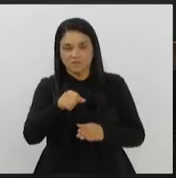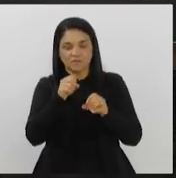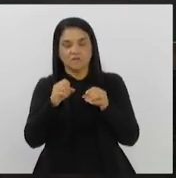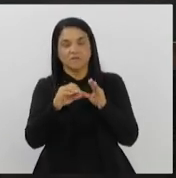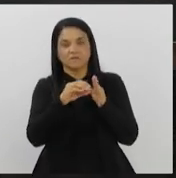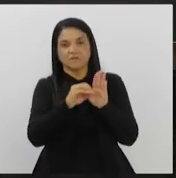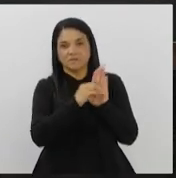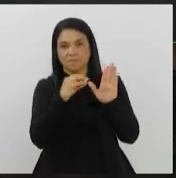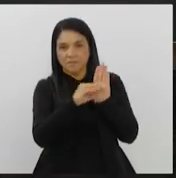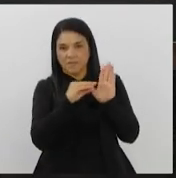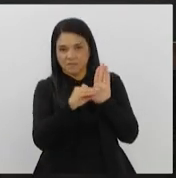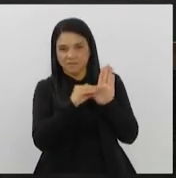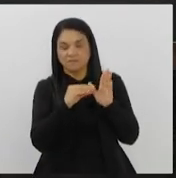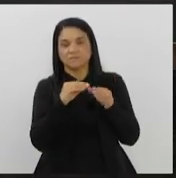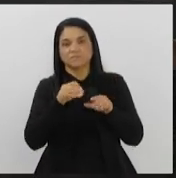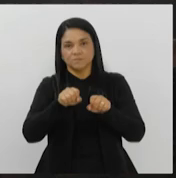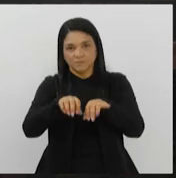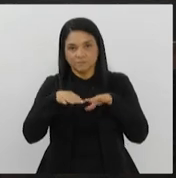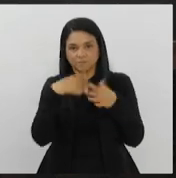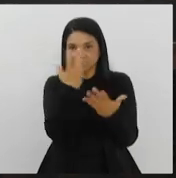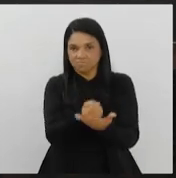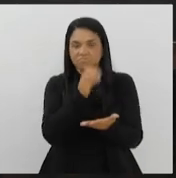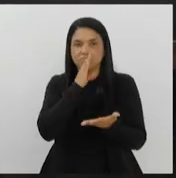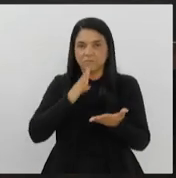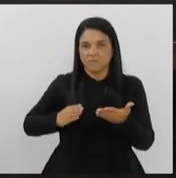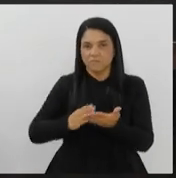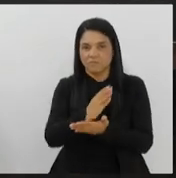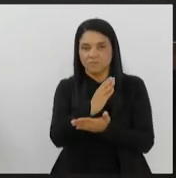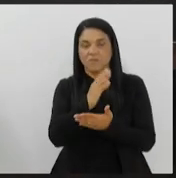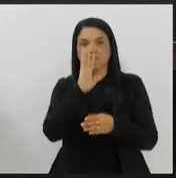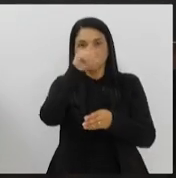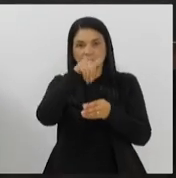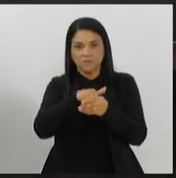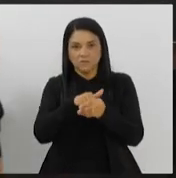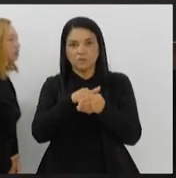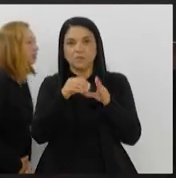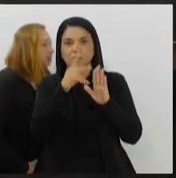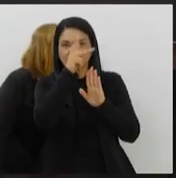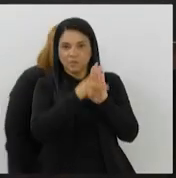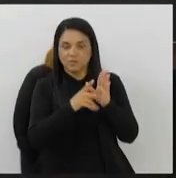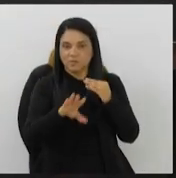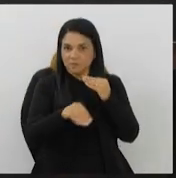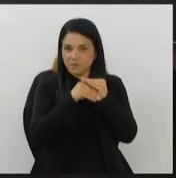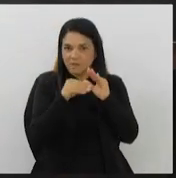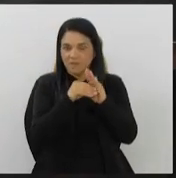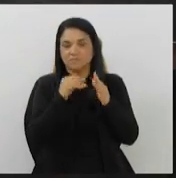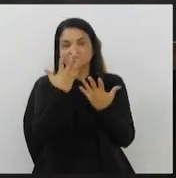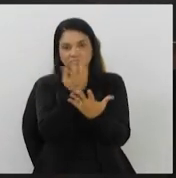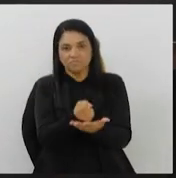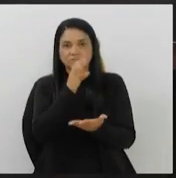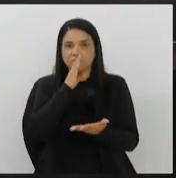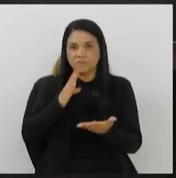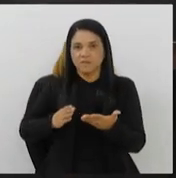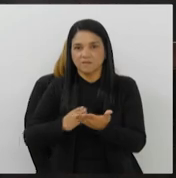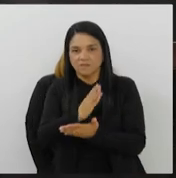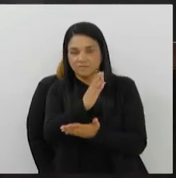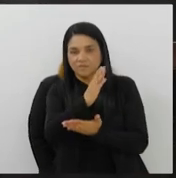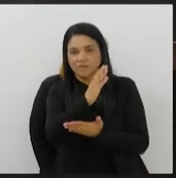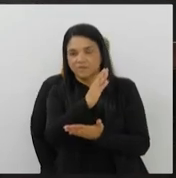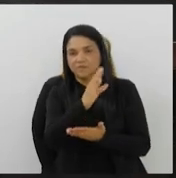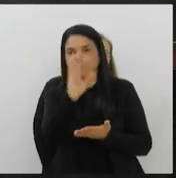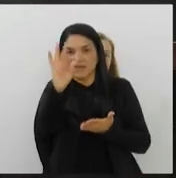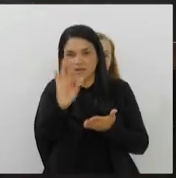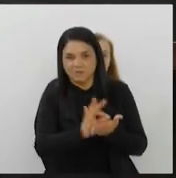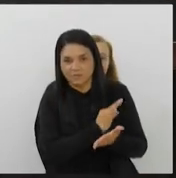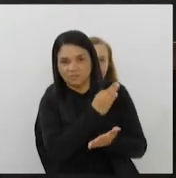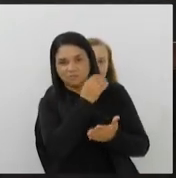plenário. Senhores que aprovam, permaneçam como estão. Aprovado. Em votação, projeto assim emendado. Senhores que aprovam, permaneçam como estão.